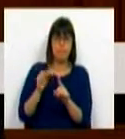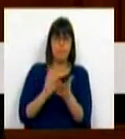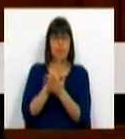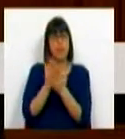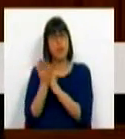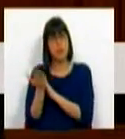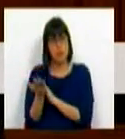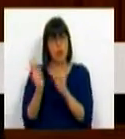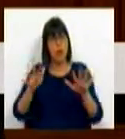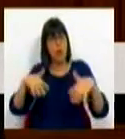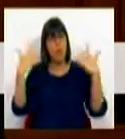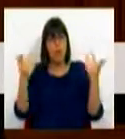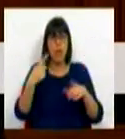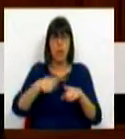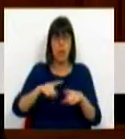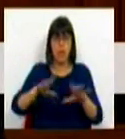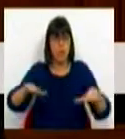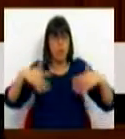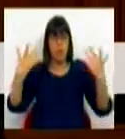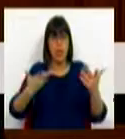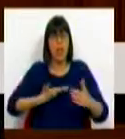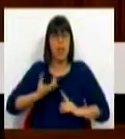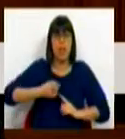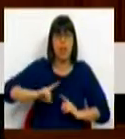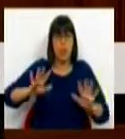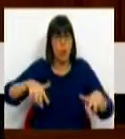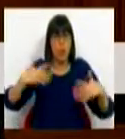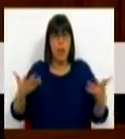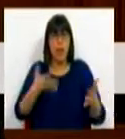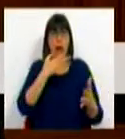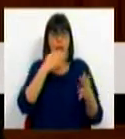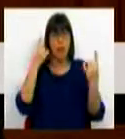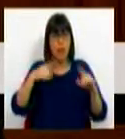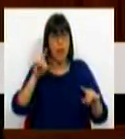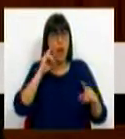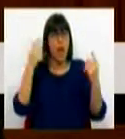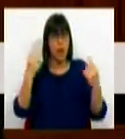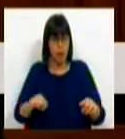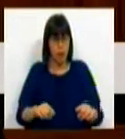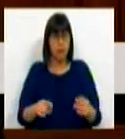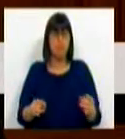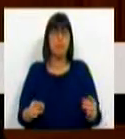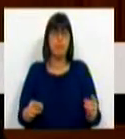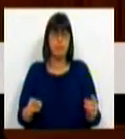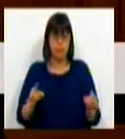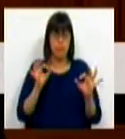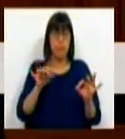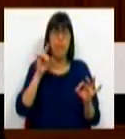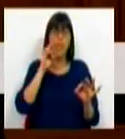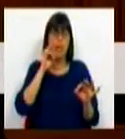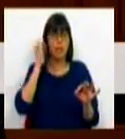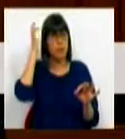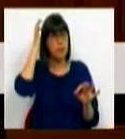transversal a qualquer tipo de crédito, a qualquer tipo de devedor, digamos assim, desde que haja uma garantia que seja uma